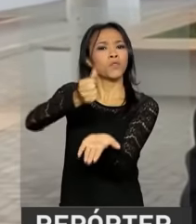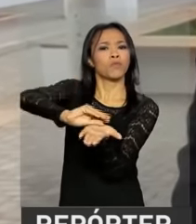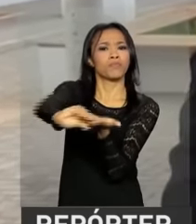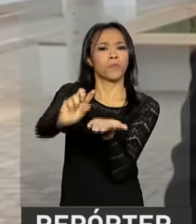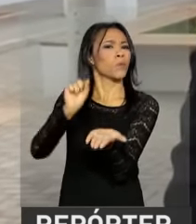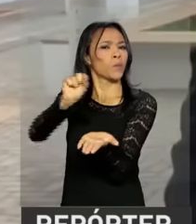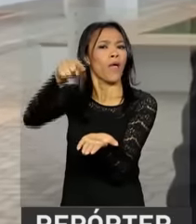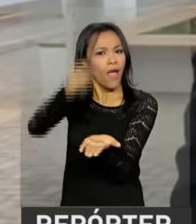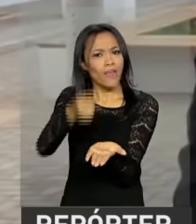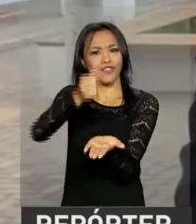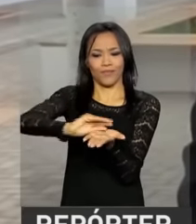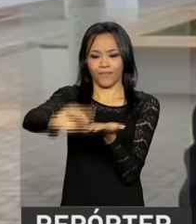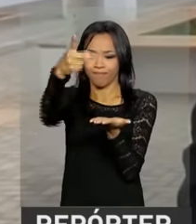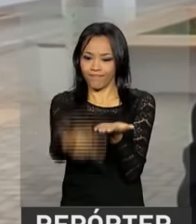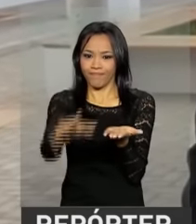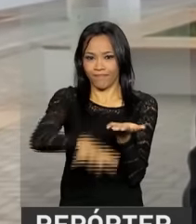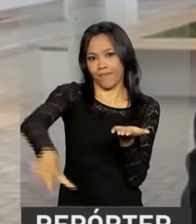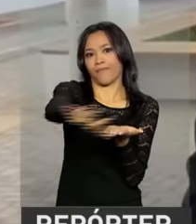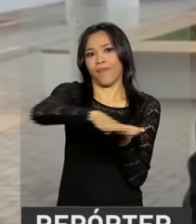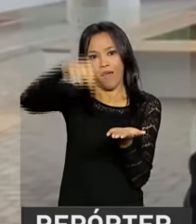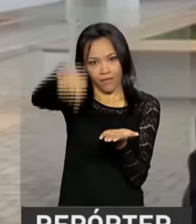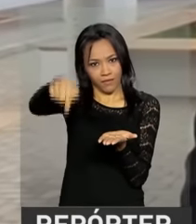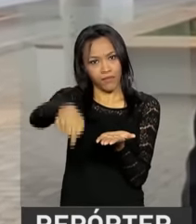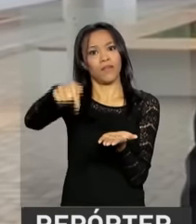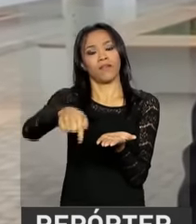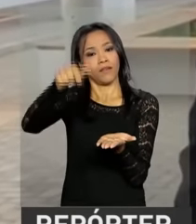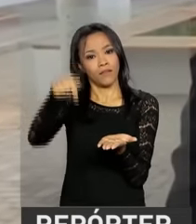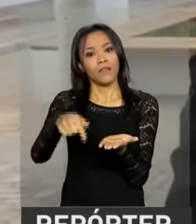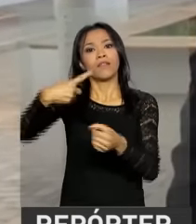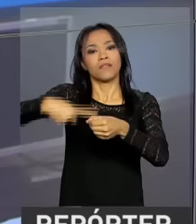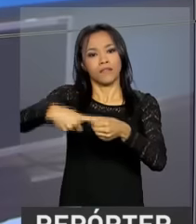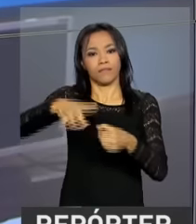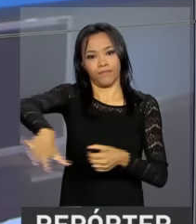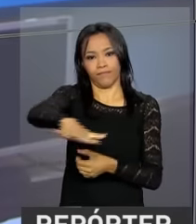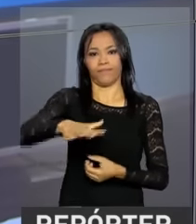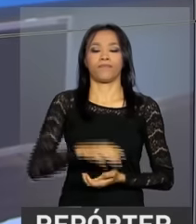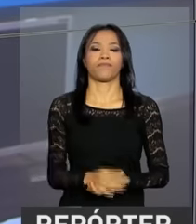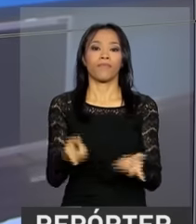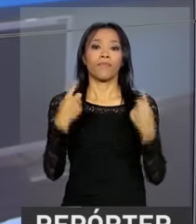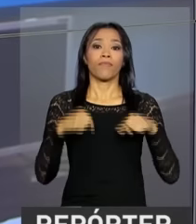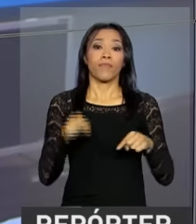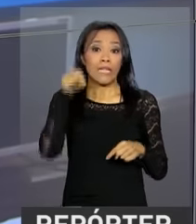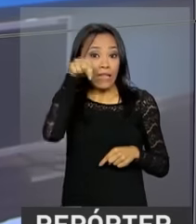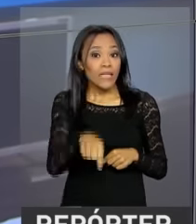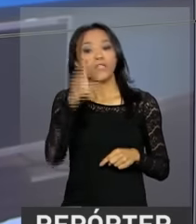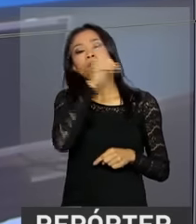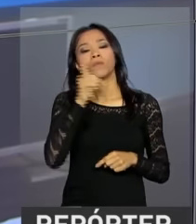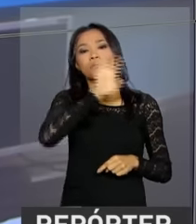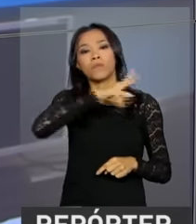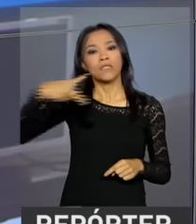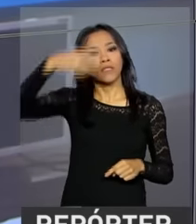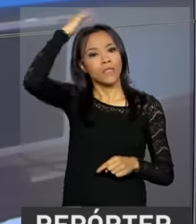de recursos aqui para o campus do Instituto Federal do Sertão Pernambucano, em Serra Talhada. Olha, e neste domingo, o presidente